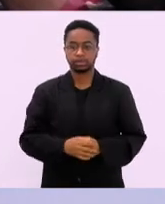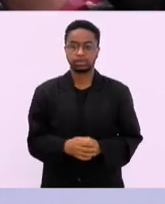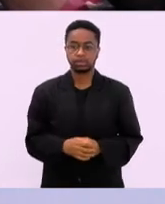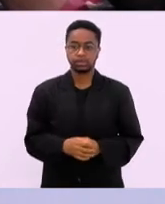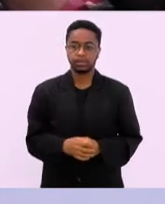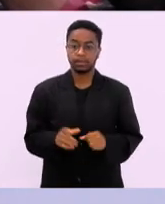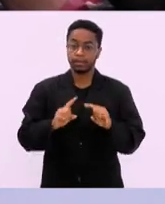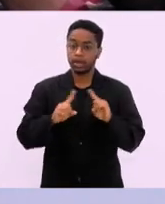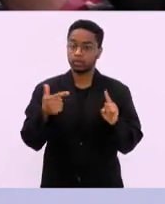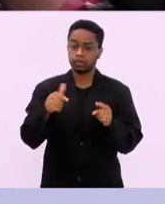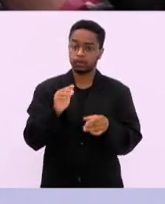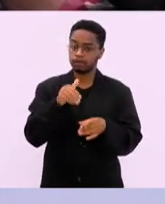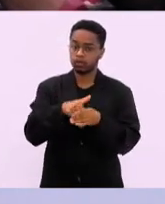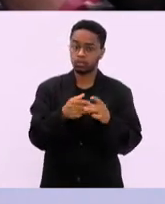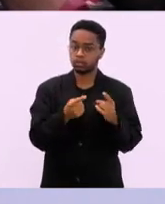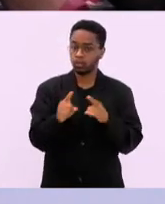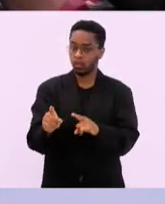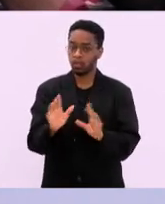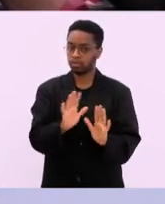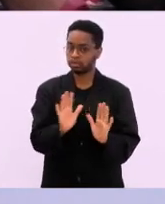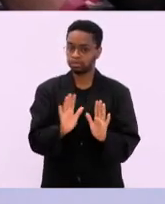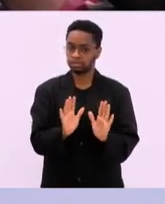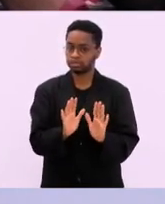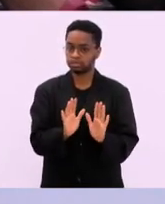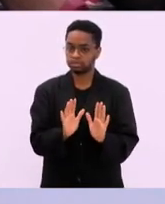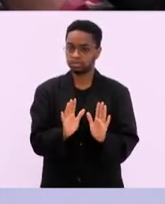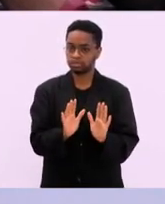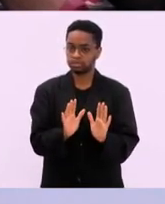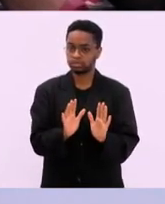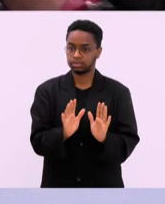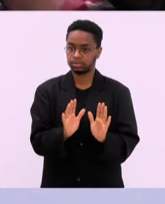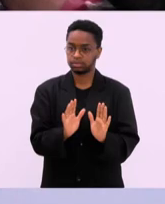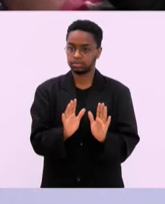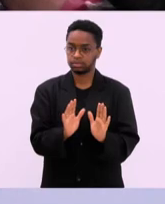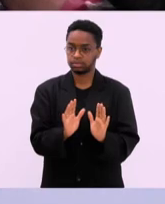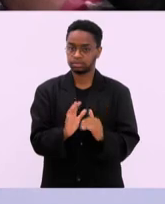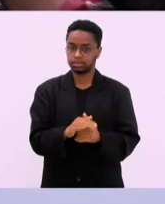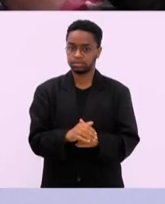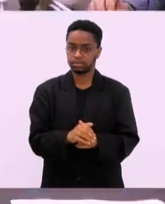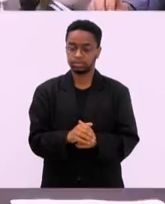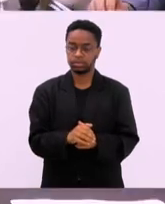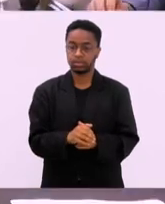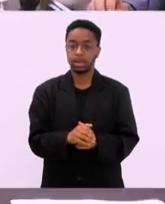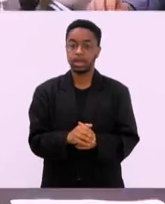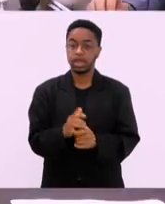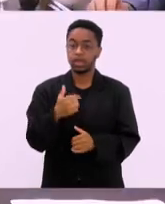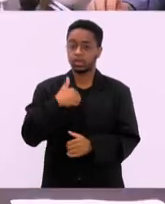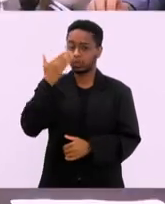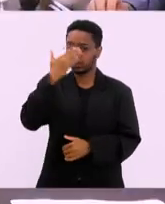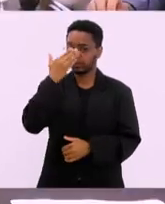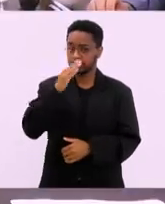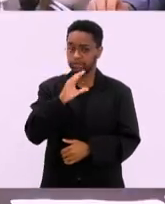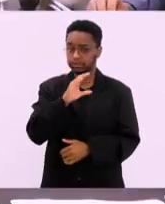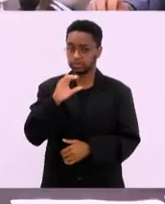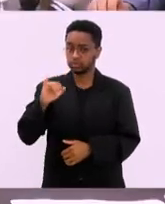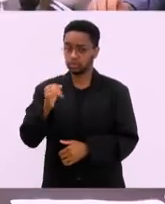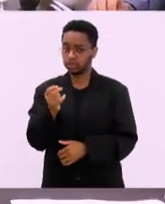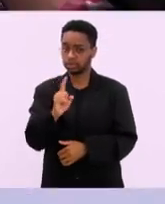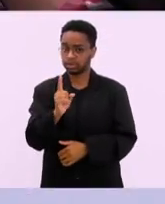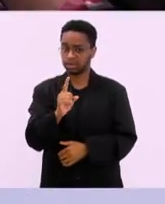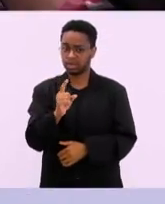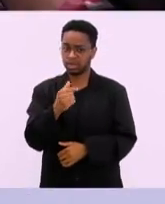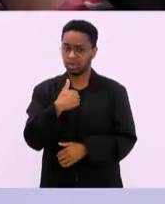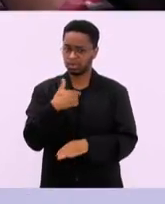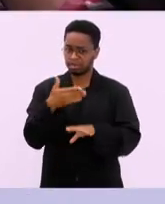Não teve voto contrário. Eu não devia fazer parte da CCJ, que eu já me deparei... Não, foi fazer parte,